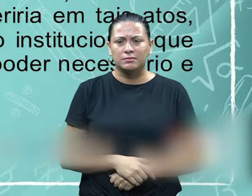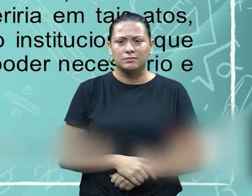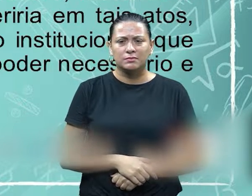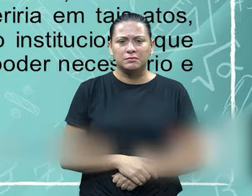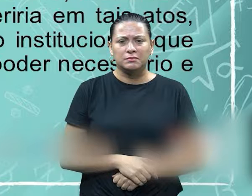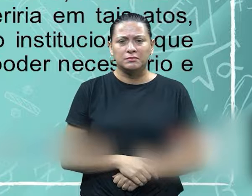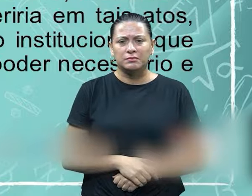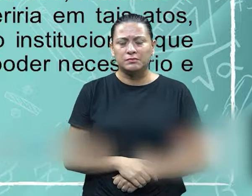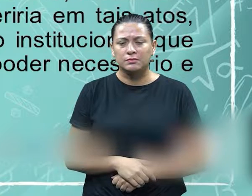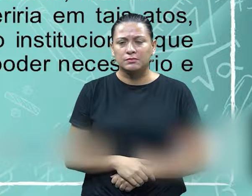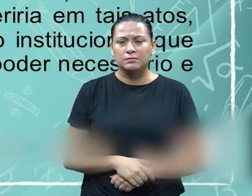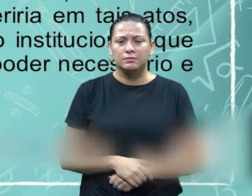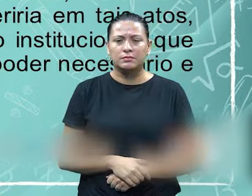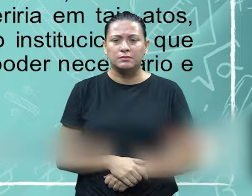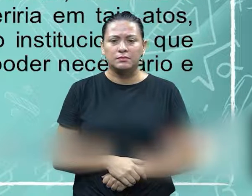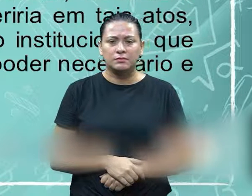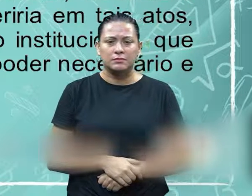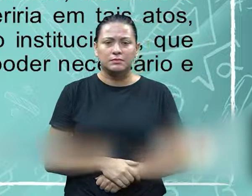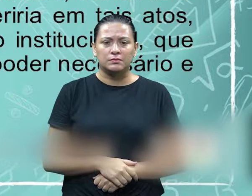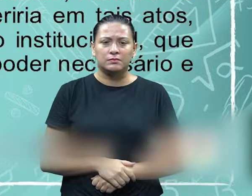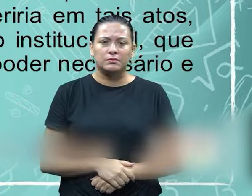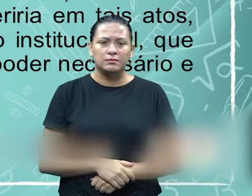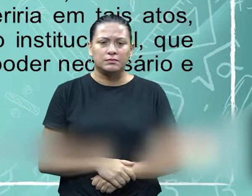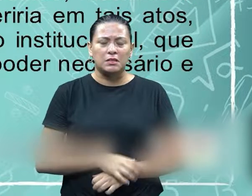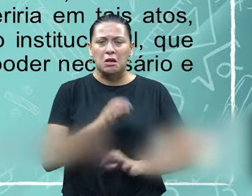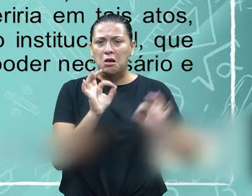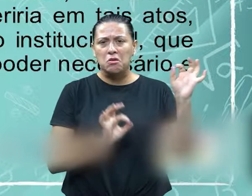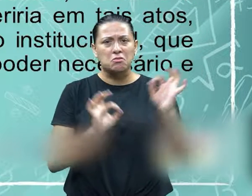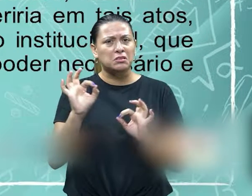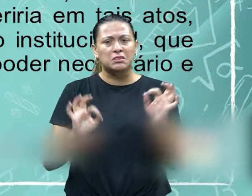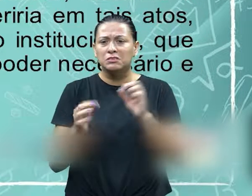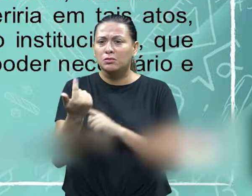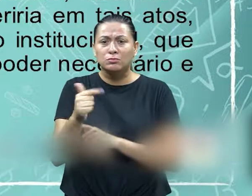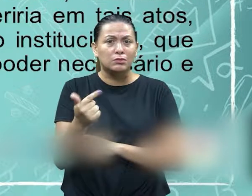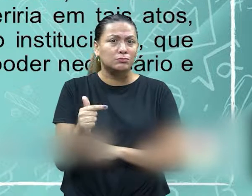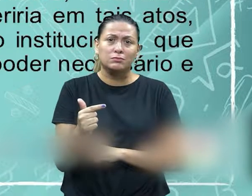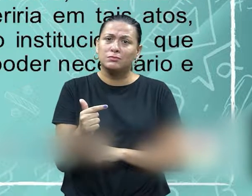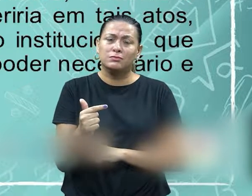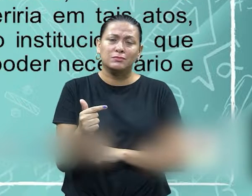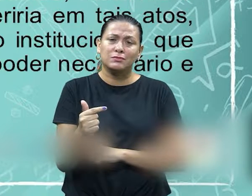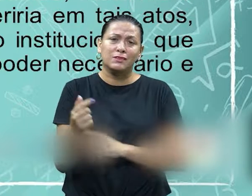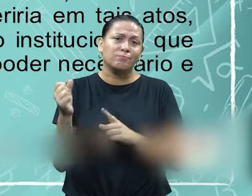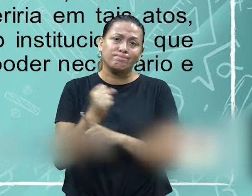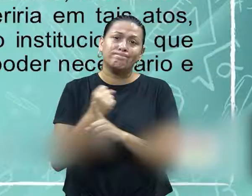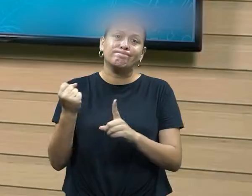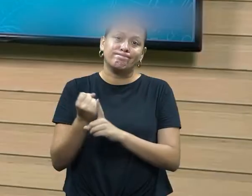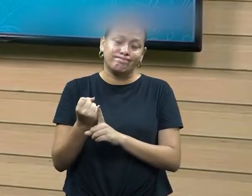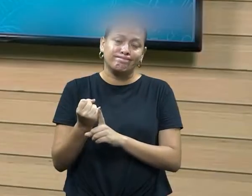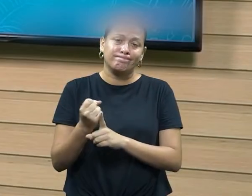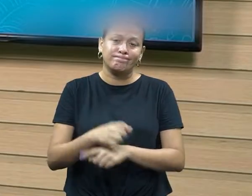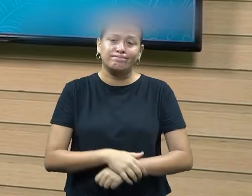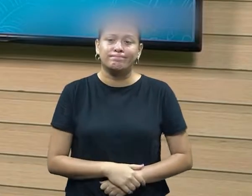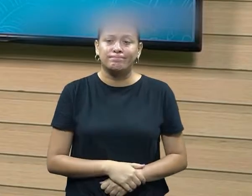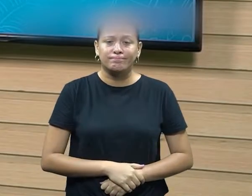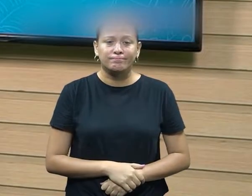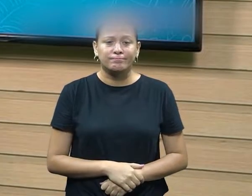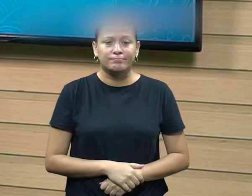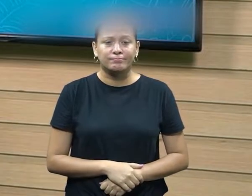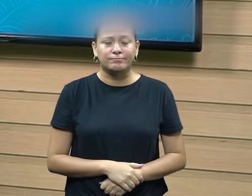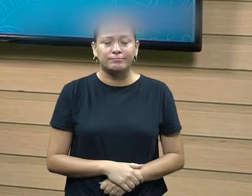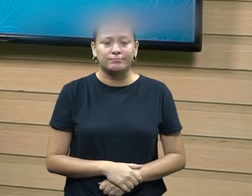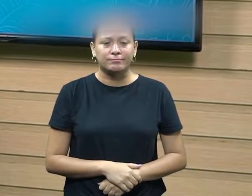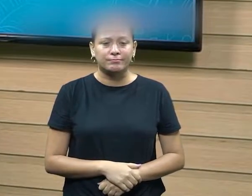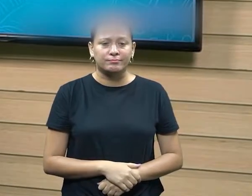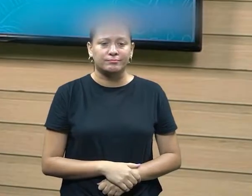guiar, e direcionar para uma desordem total da sociedade. Por isso, gente,